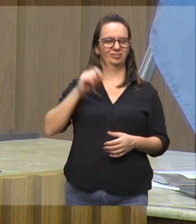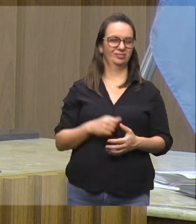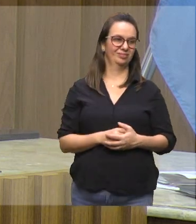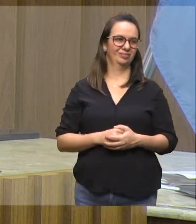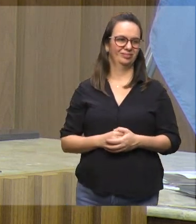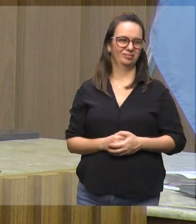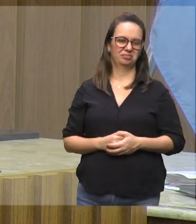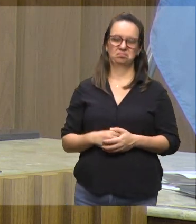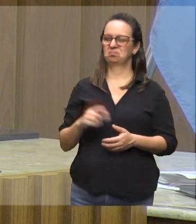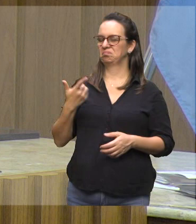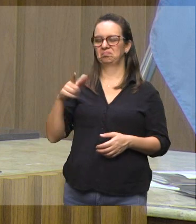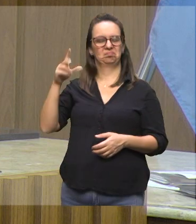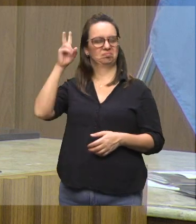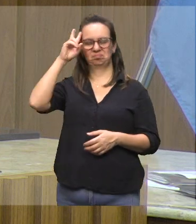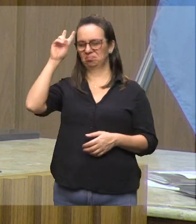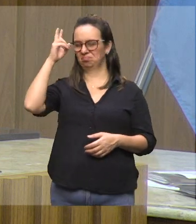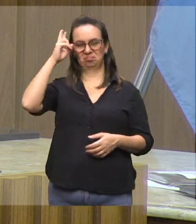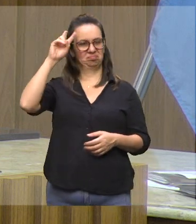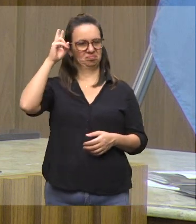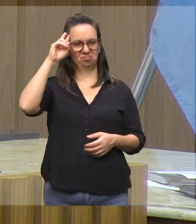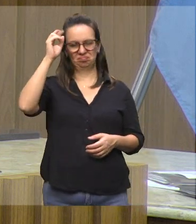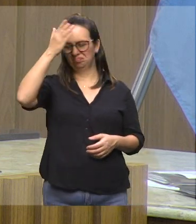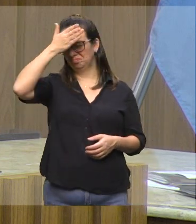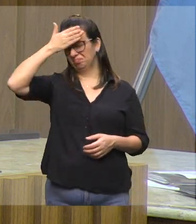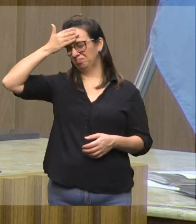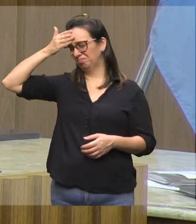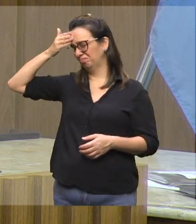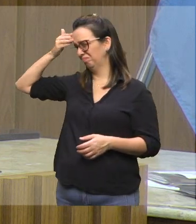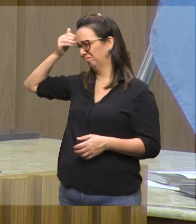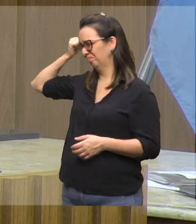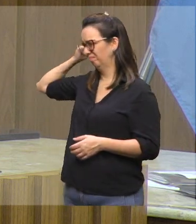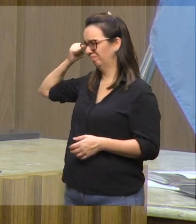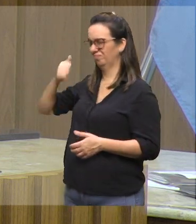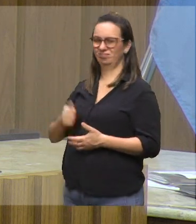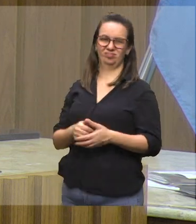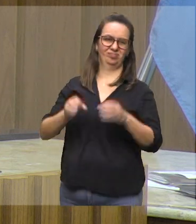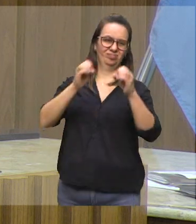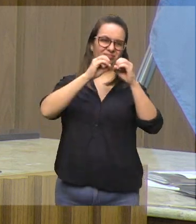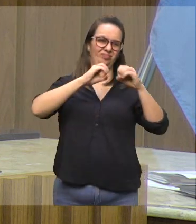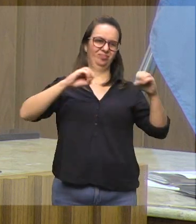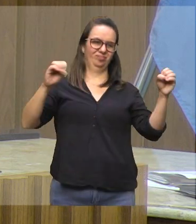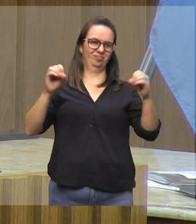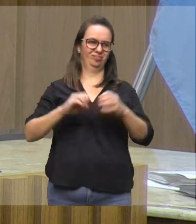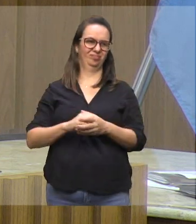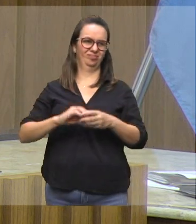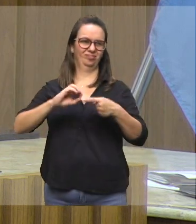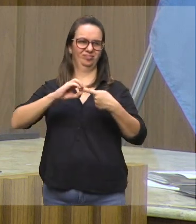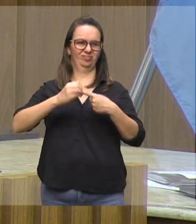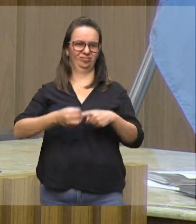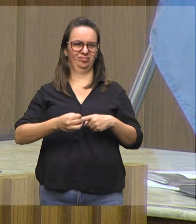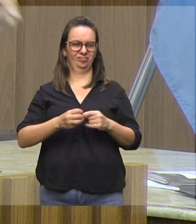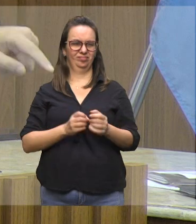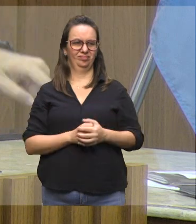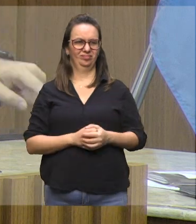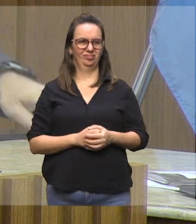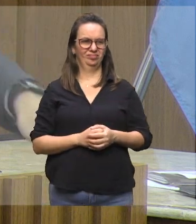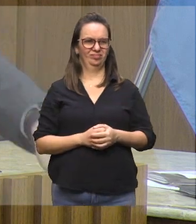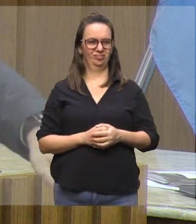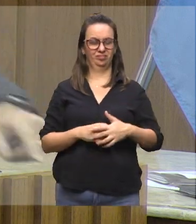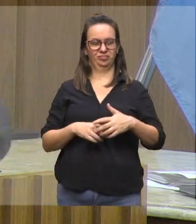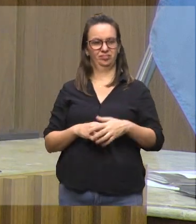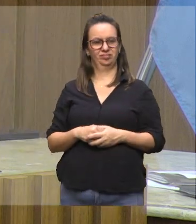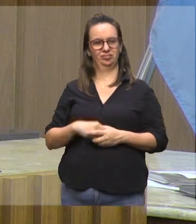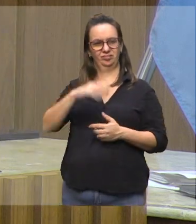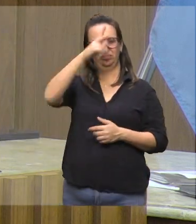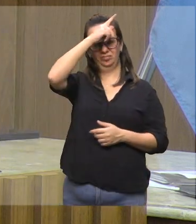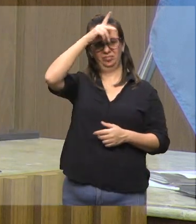foi lembrado pelo Poder Executivo. Não se viu uma menção do chefe do Poder Executivo agradecendo o servidor que faz a